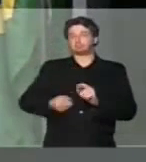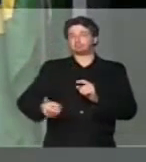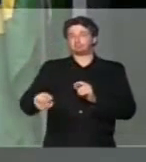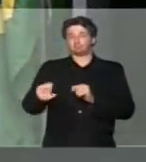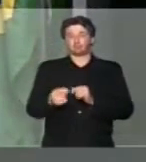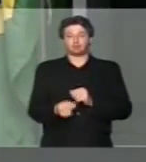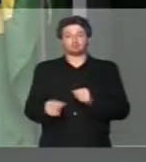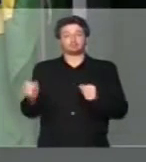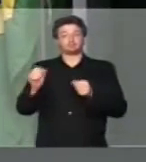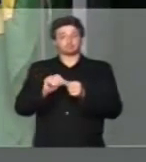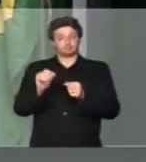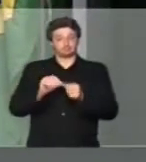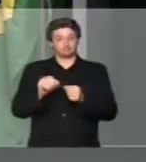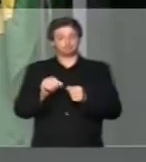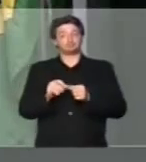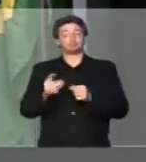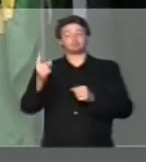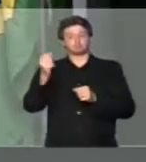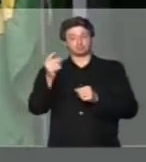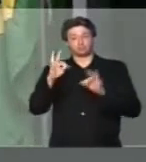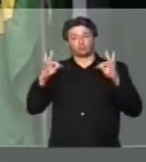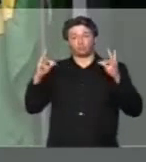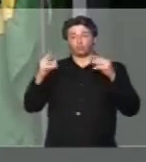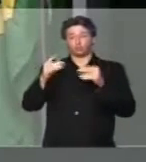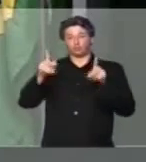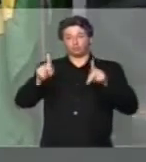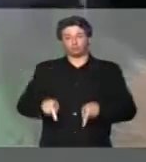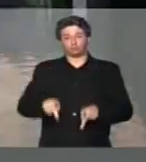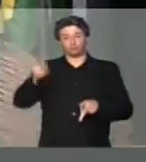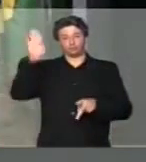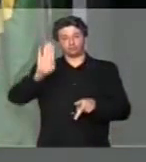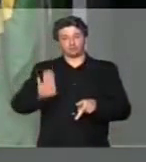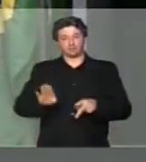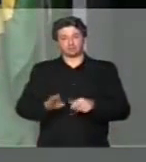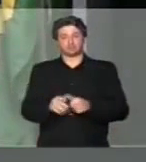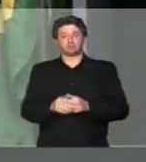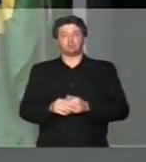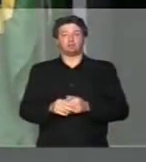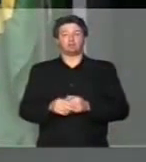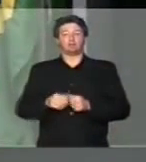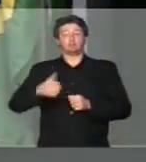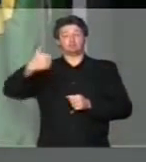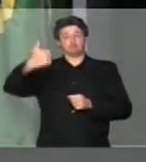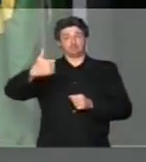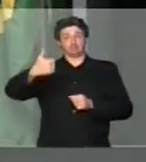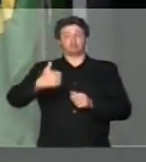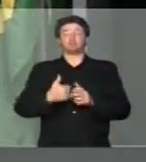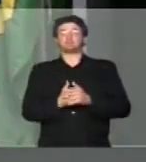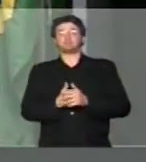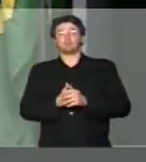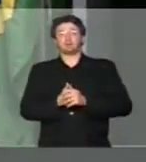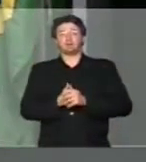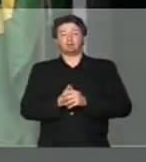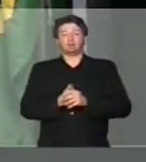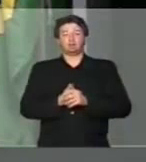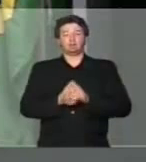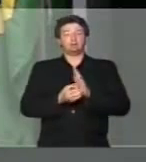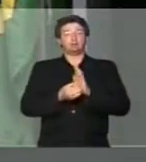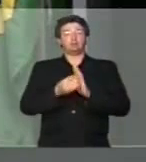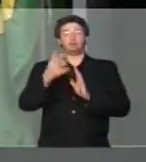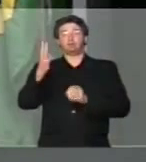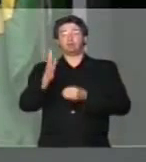duradouro leva como preço a toda a população brasileira. A primeira delas, as